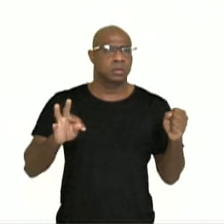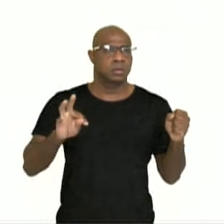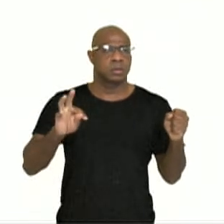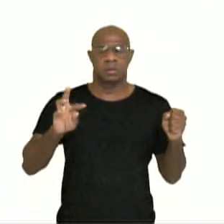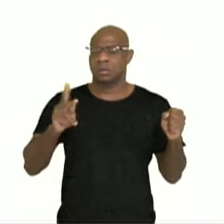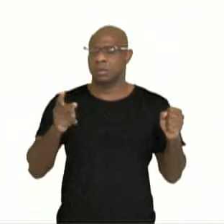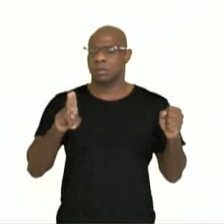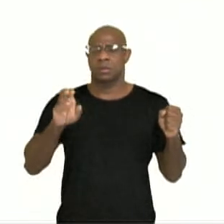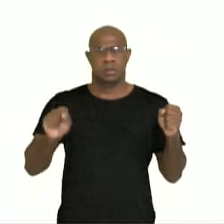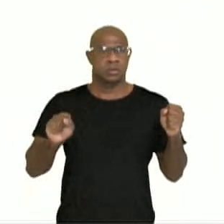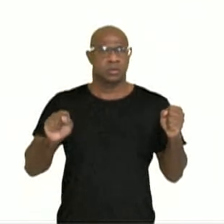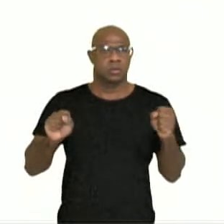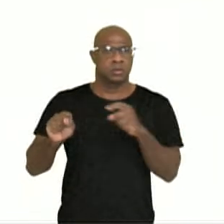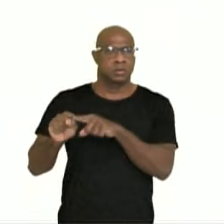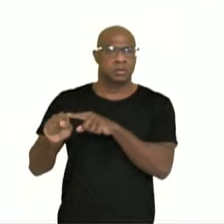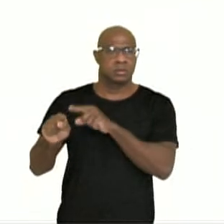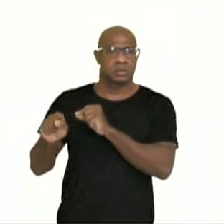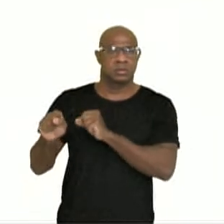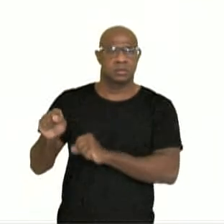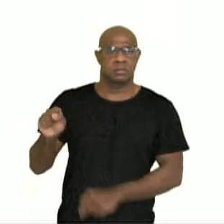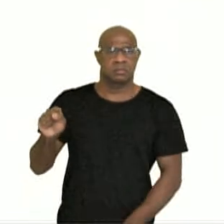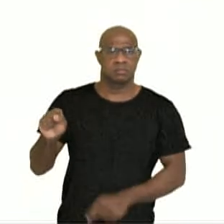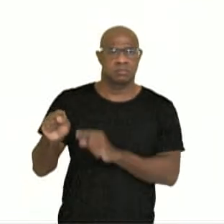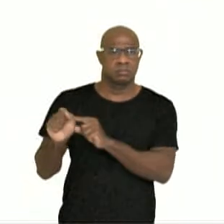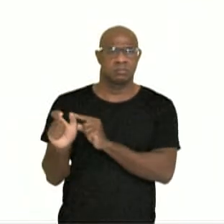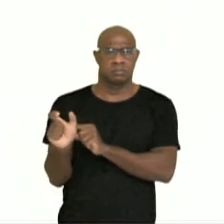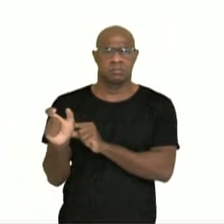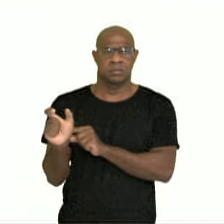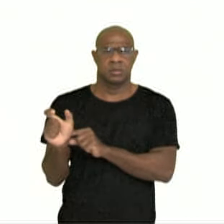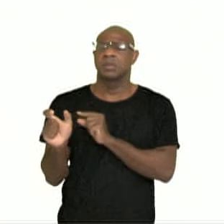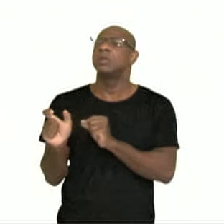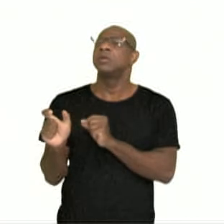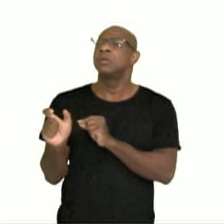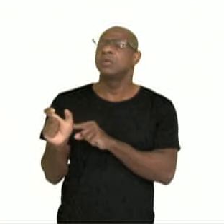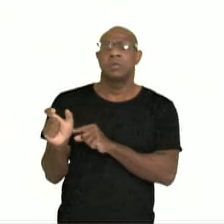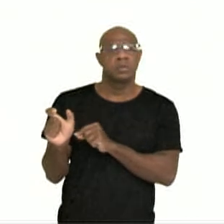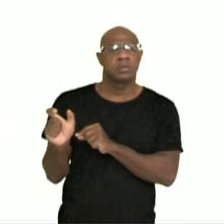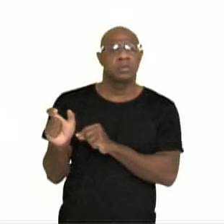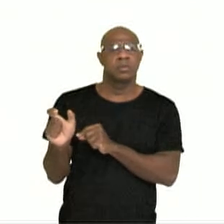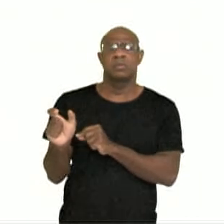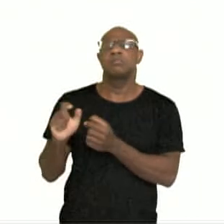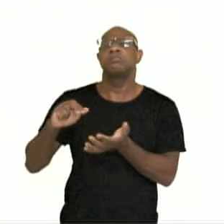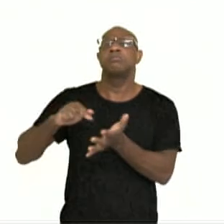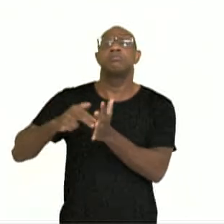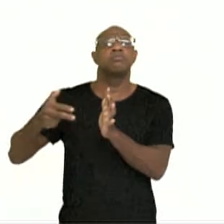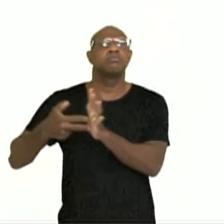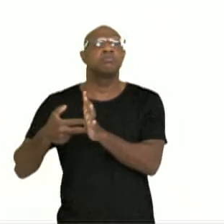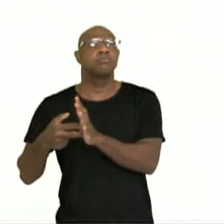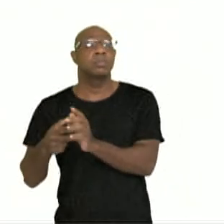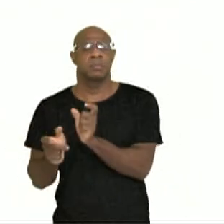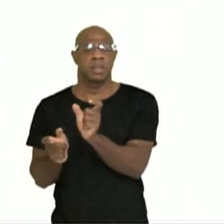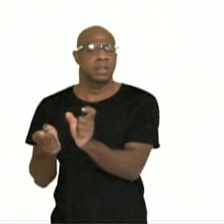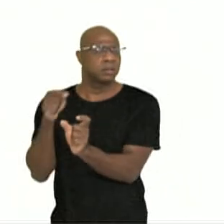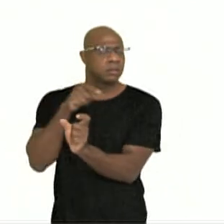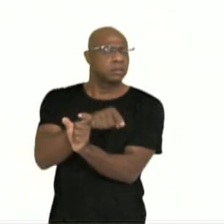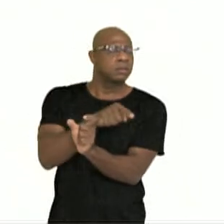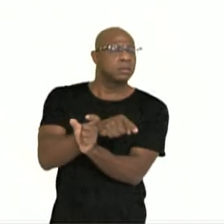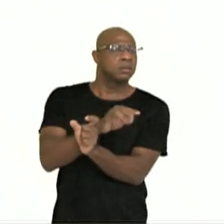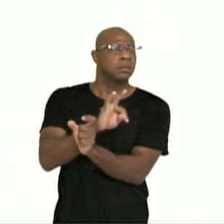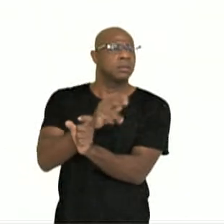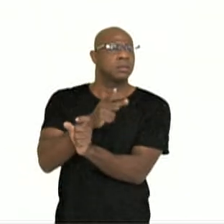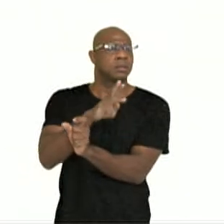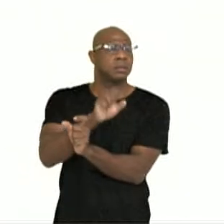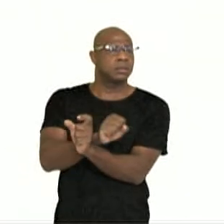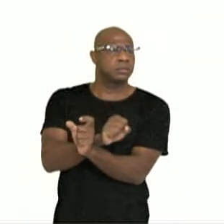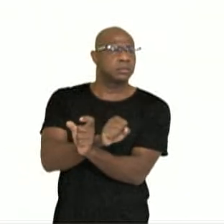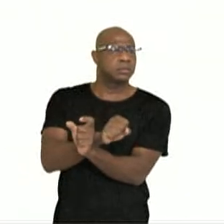Thus, line 2, is the same as. A gente está pedindo aqui um sinônimo para a palavra thus em inglês, que é